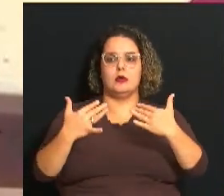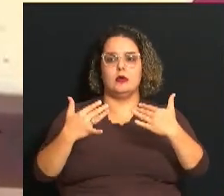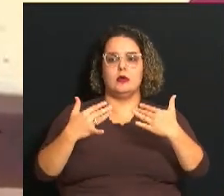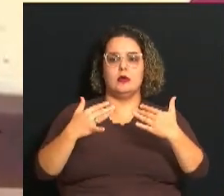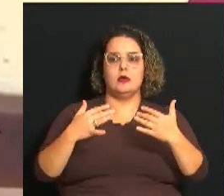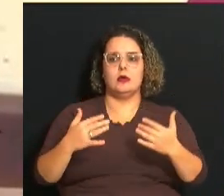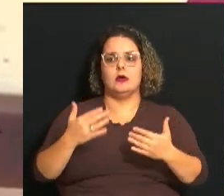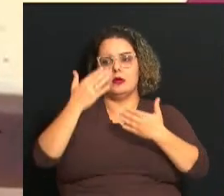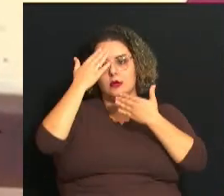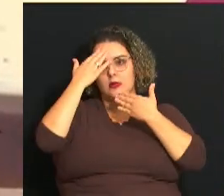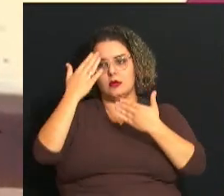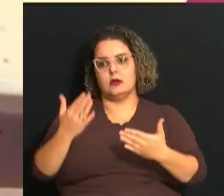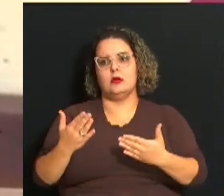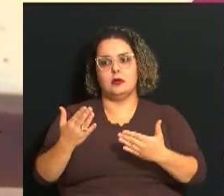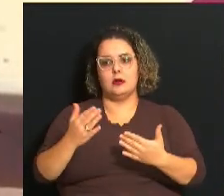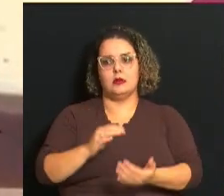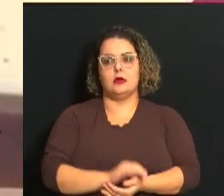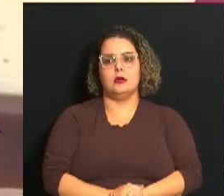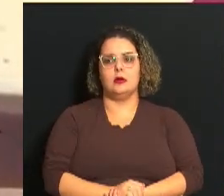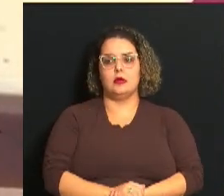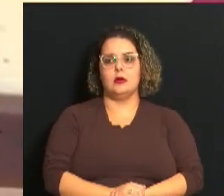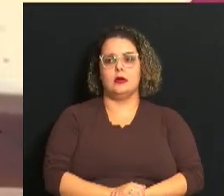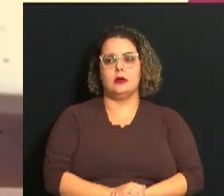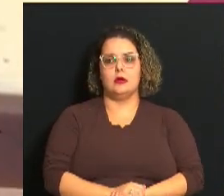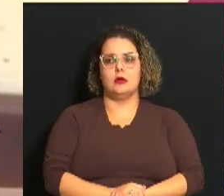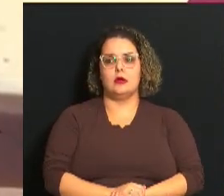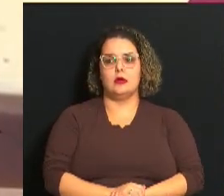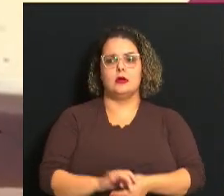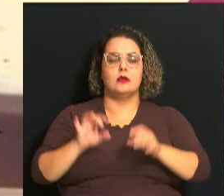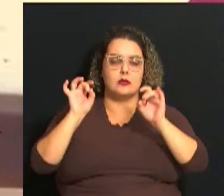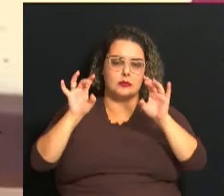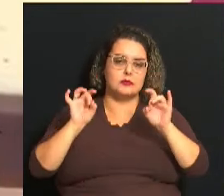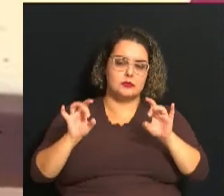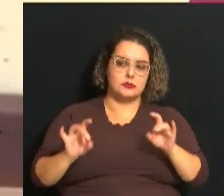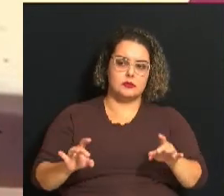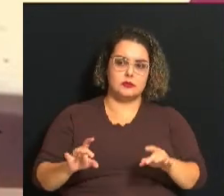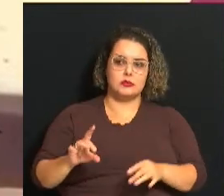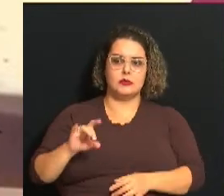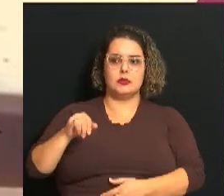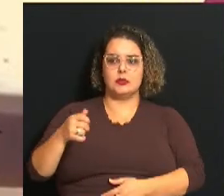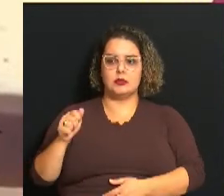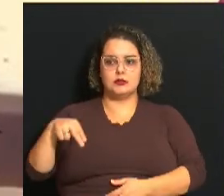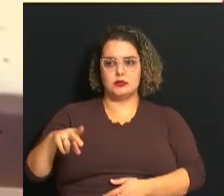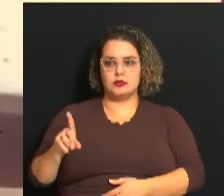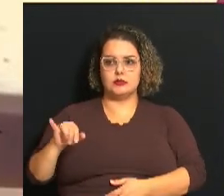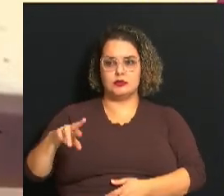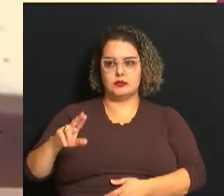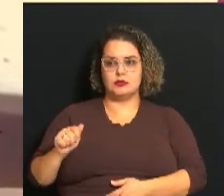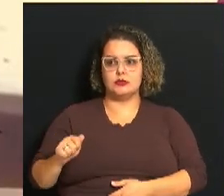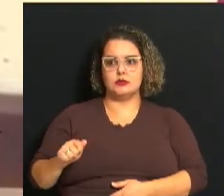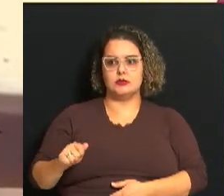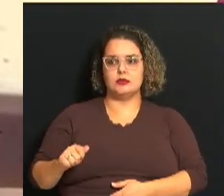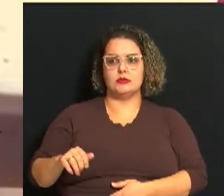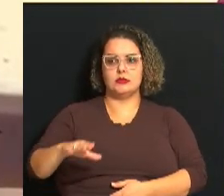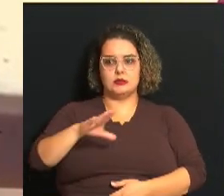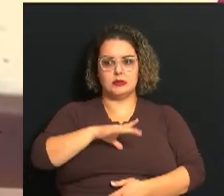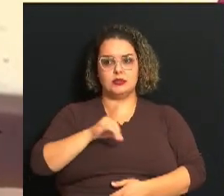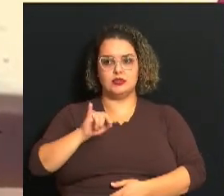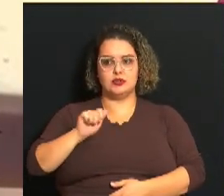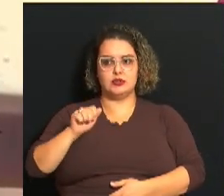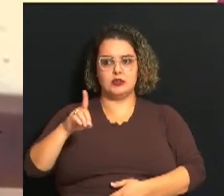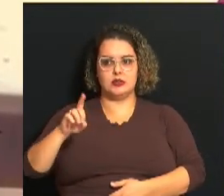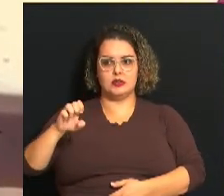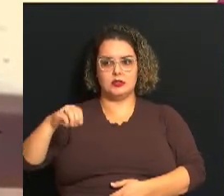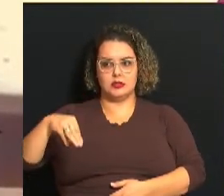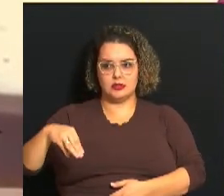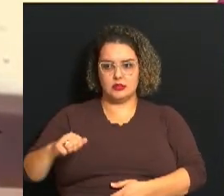agradecer agradecer o agradecimento especial tanto a Jandira né que veio de Diadema que a direção Nacional da